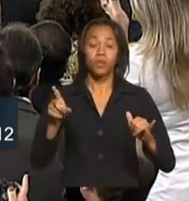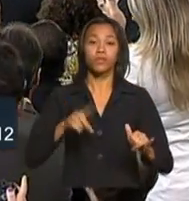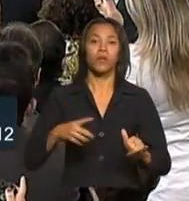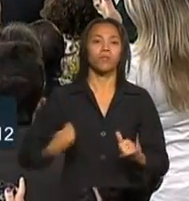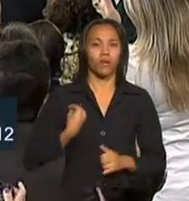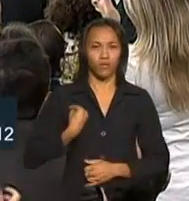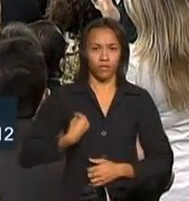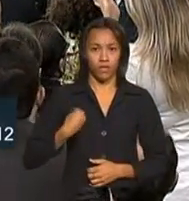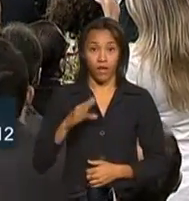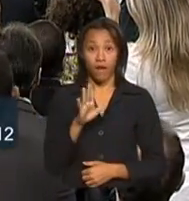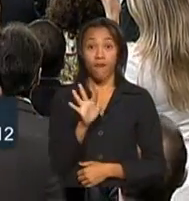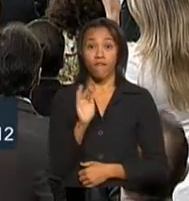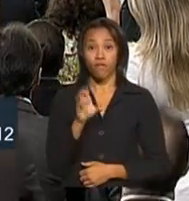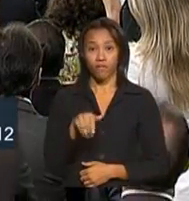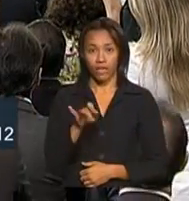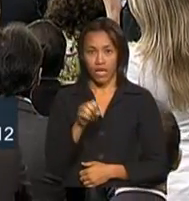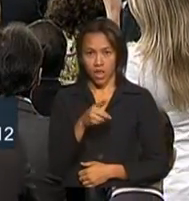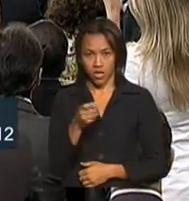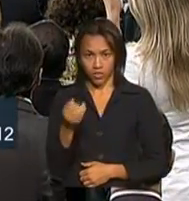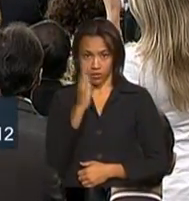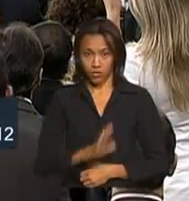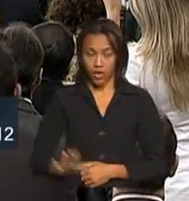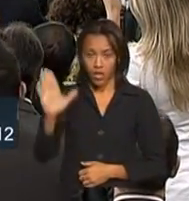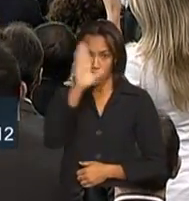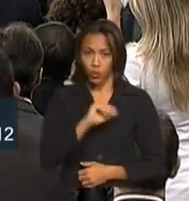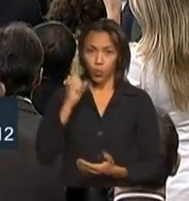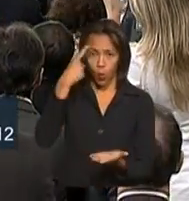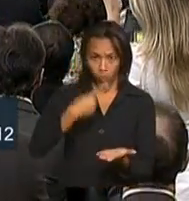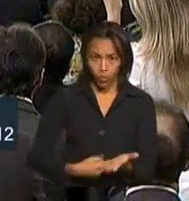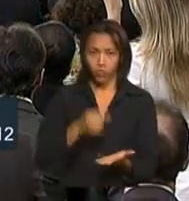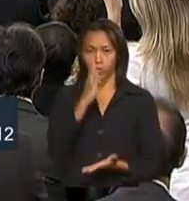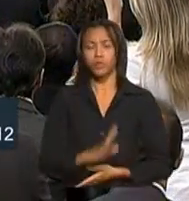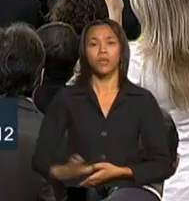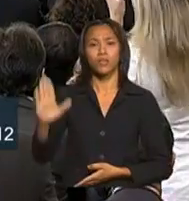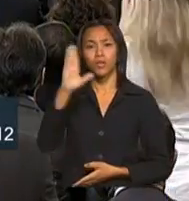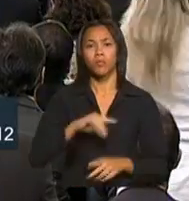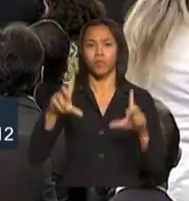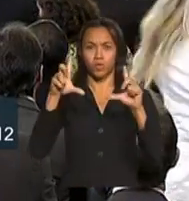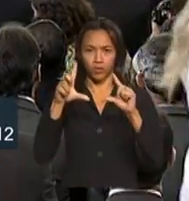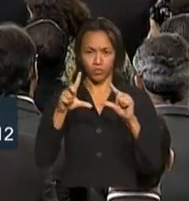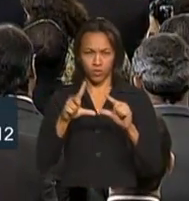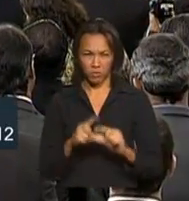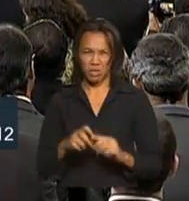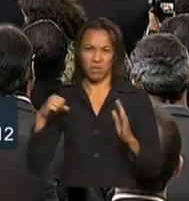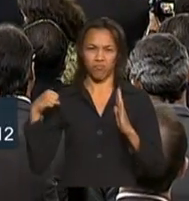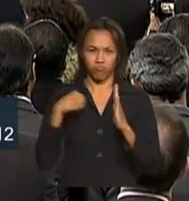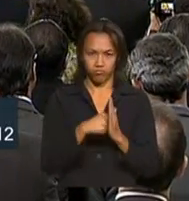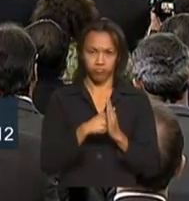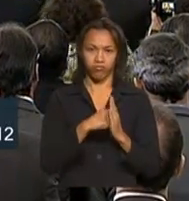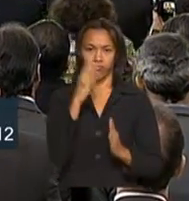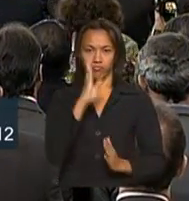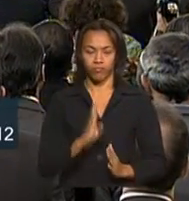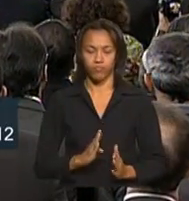Federação Internacional do Automobilismo no Pacto Nacional pela Redução de Acidentes.